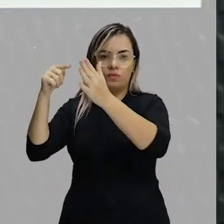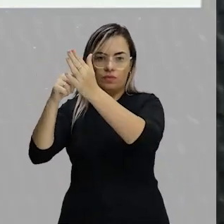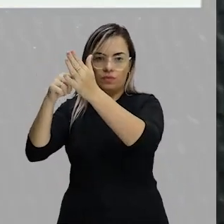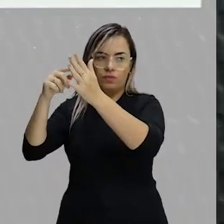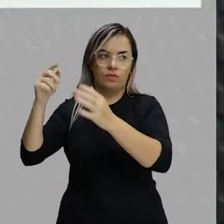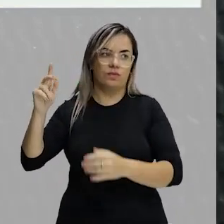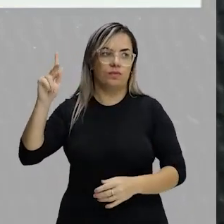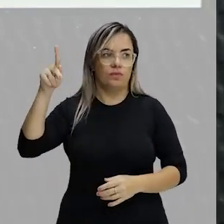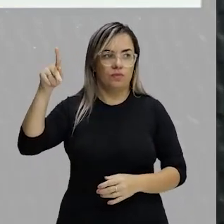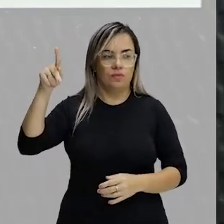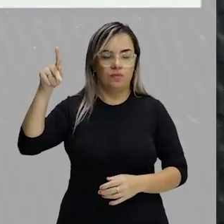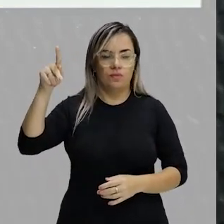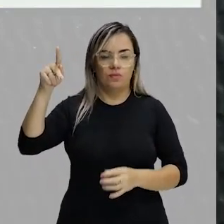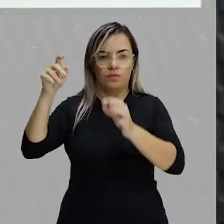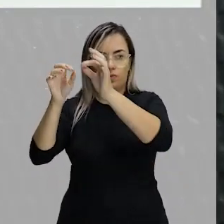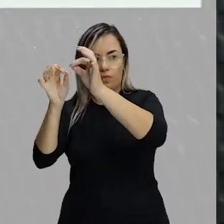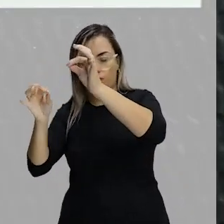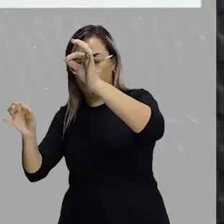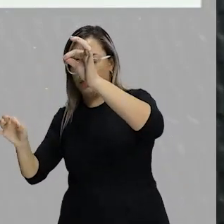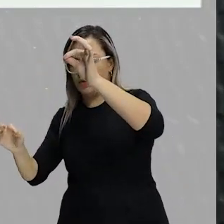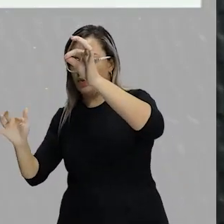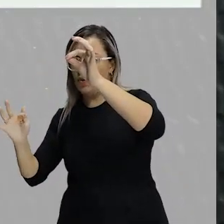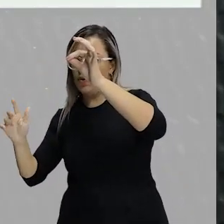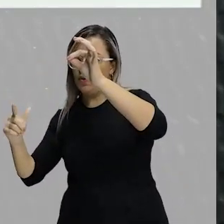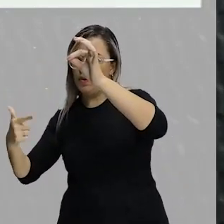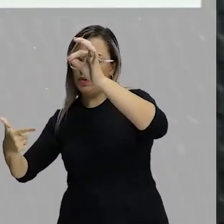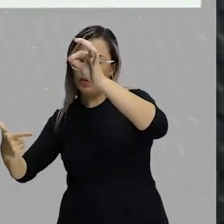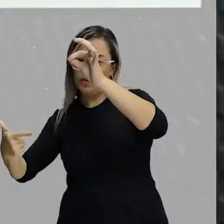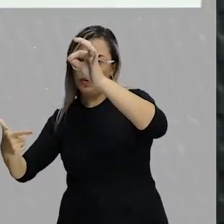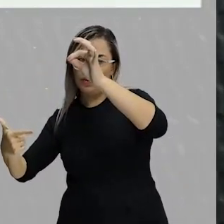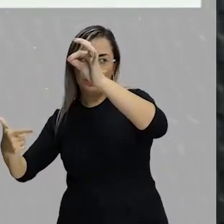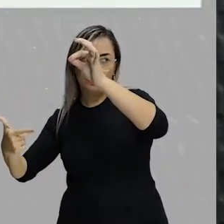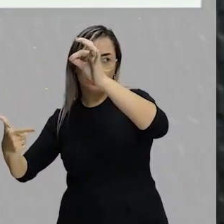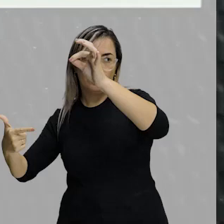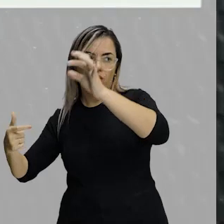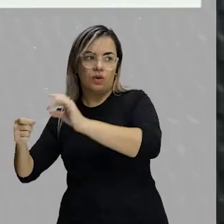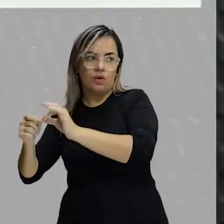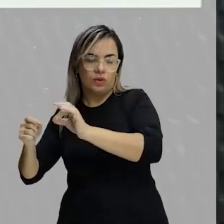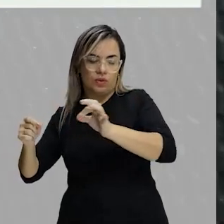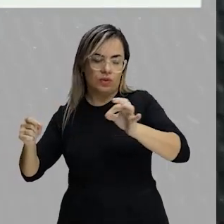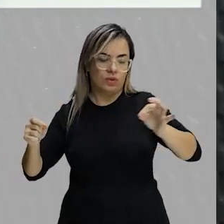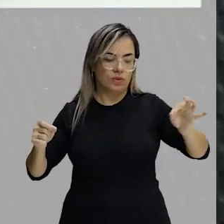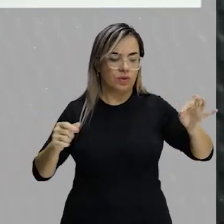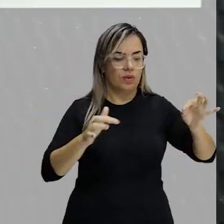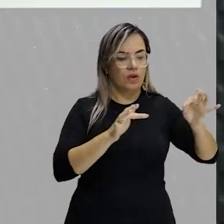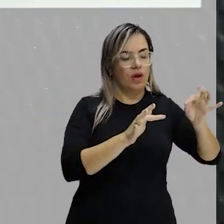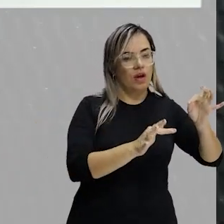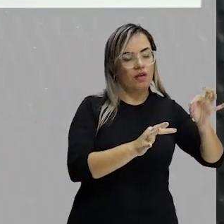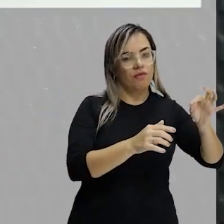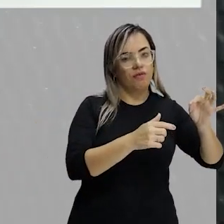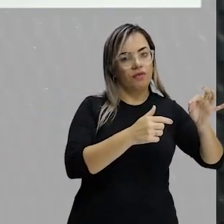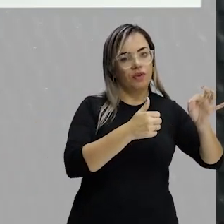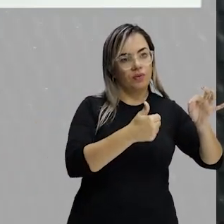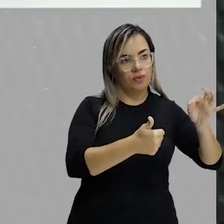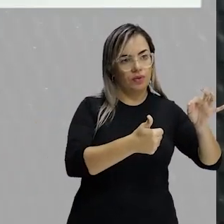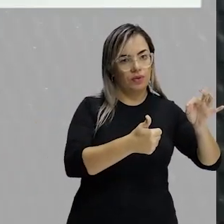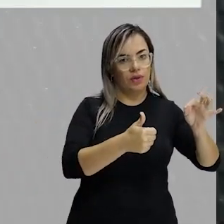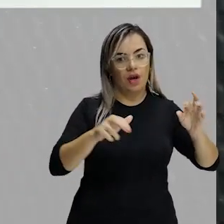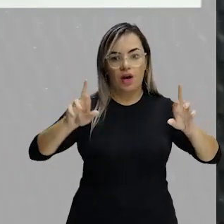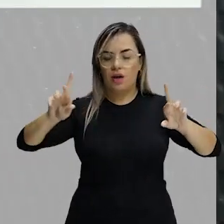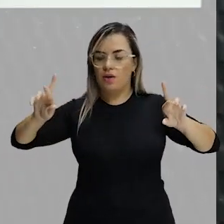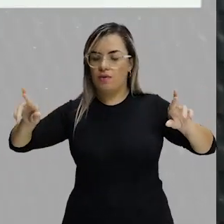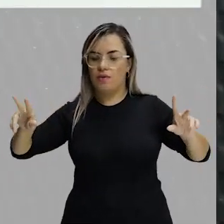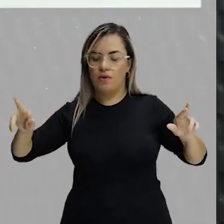do foco F2 e uma outra distância do foco F1. Se eu for pegar a diferença entre essas duas